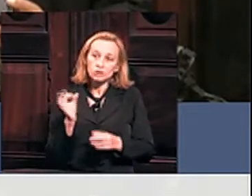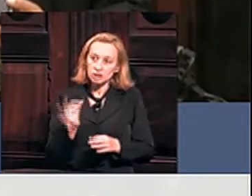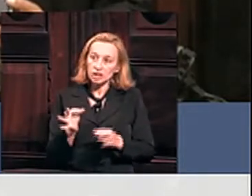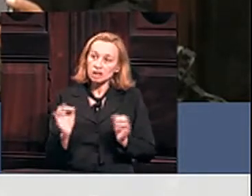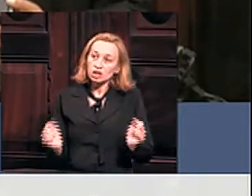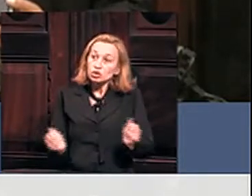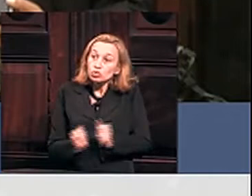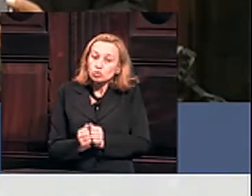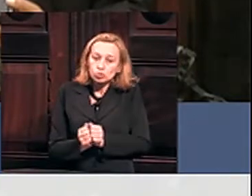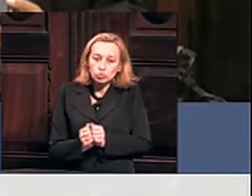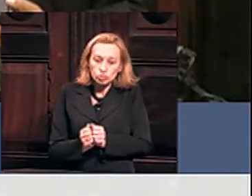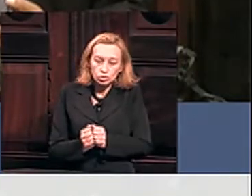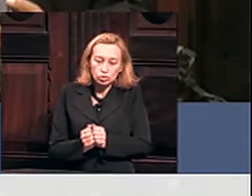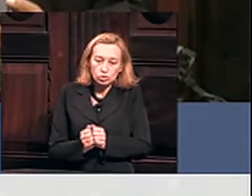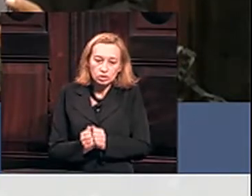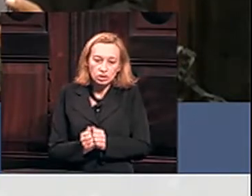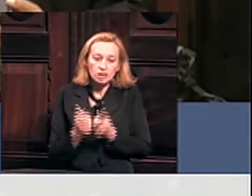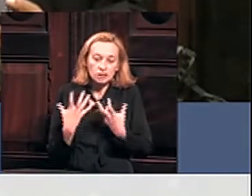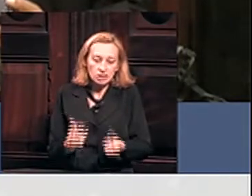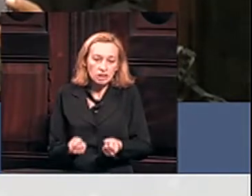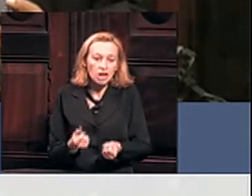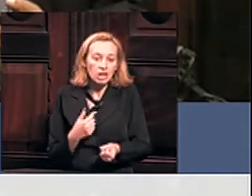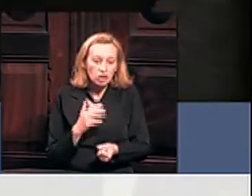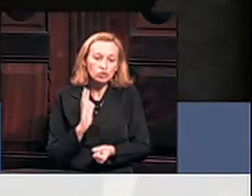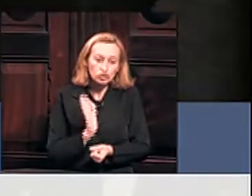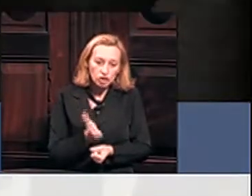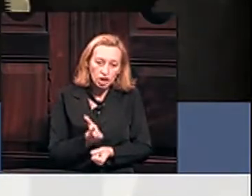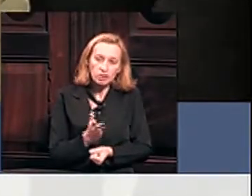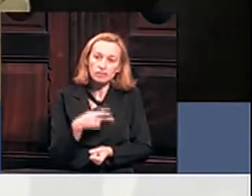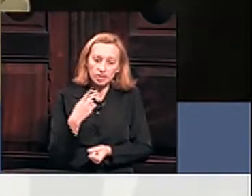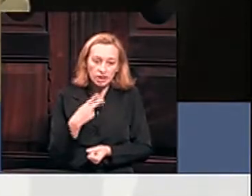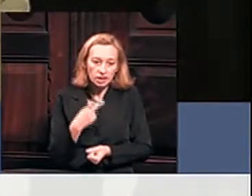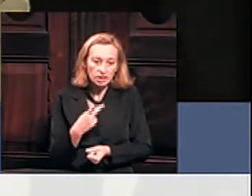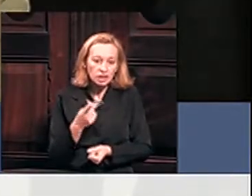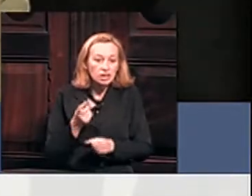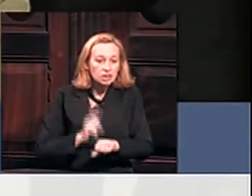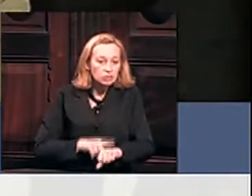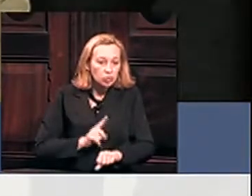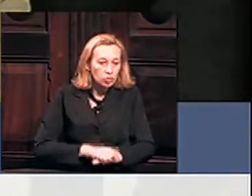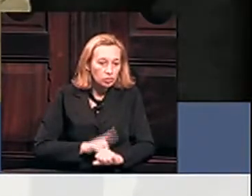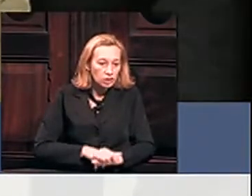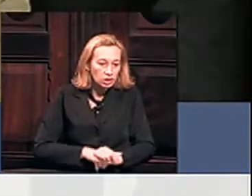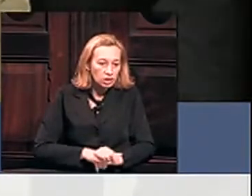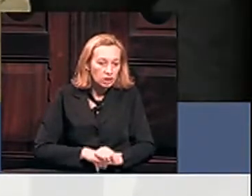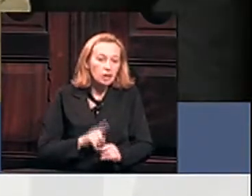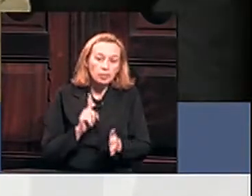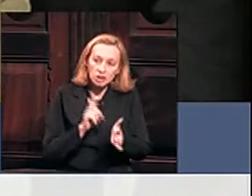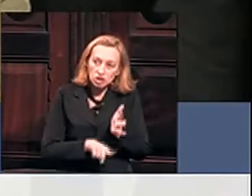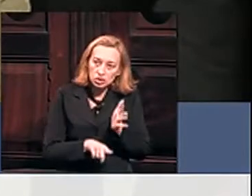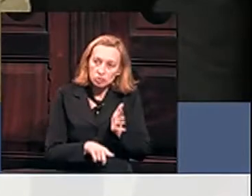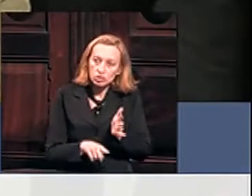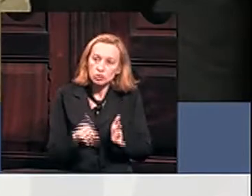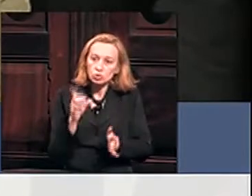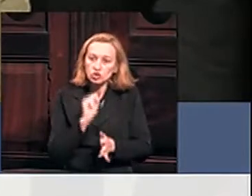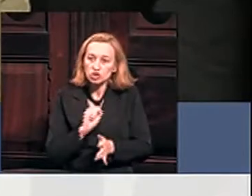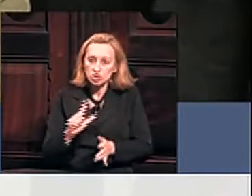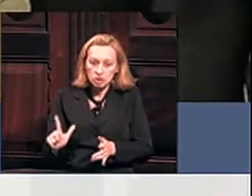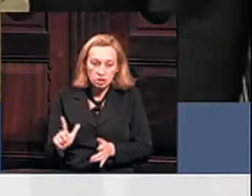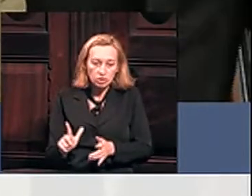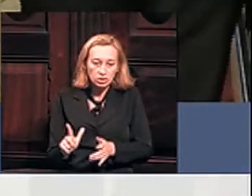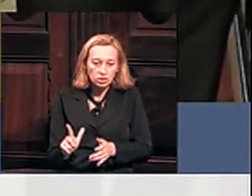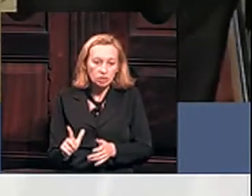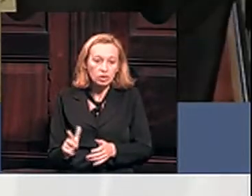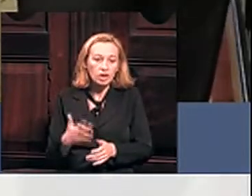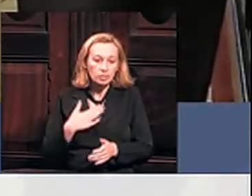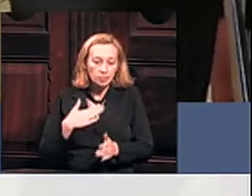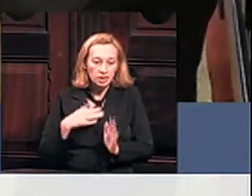E eu já tinha colocado a posição nossa do PDT, que é favorável a tudo. Mas esse momento era propício para reduzir o diesel. Então a minha emenda